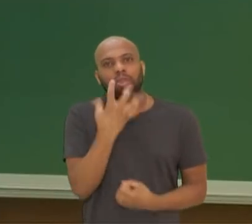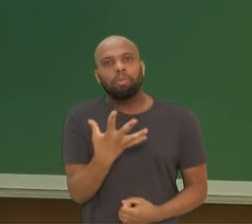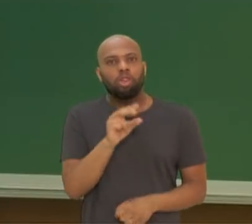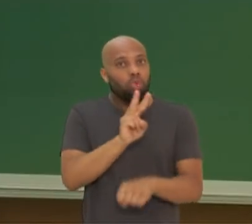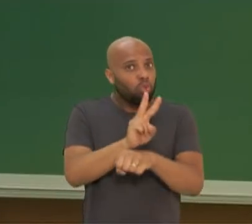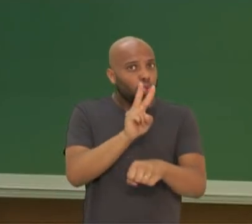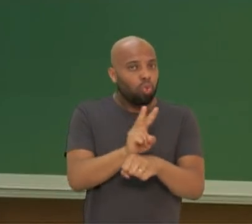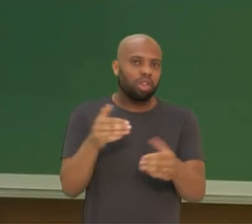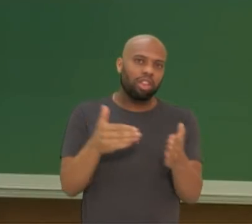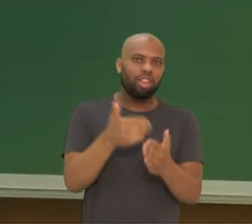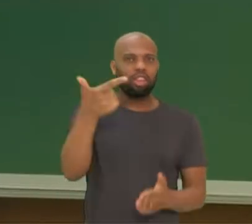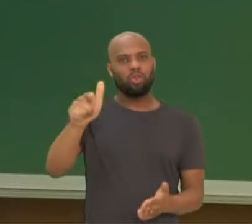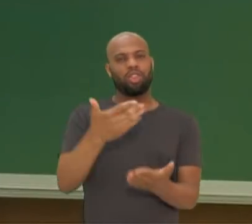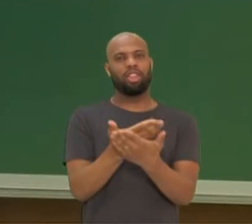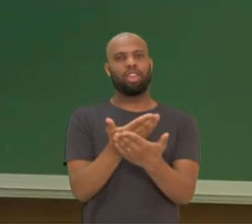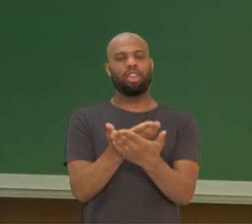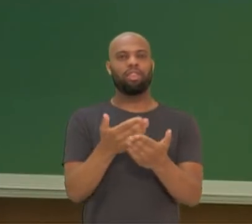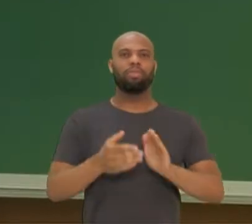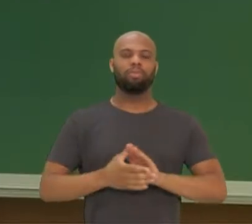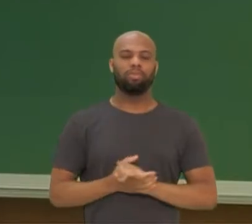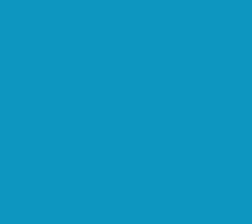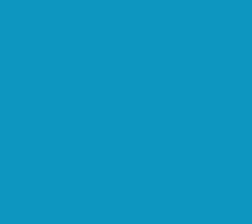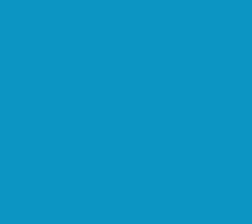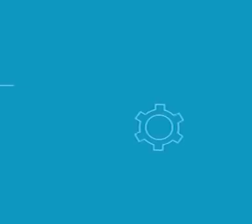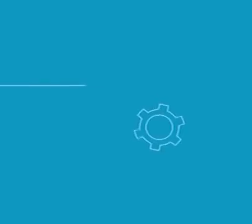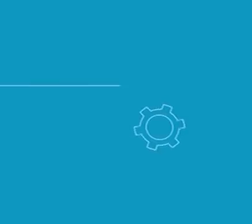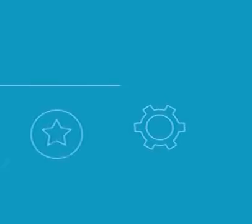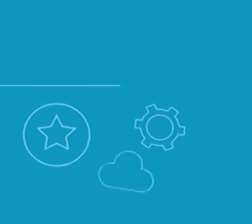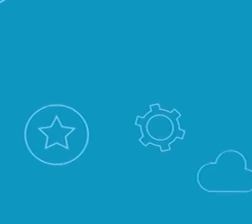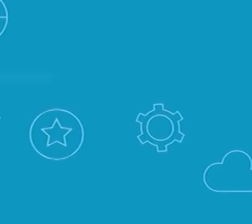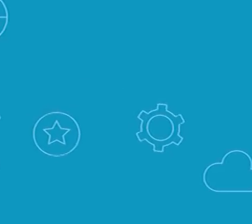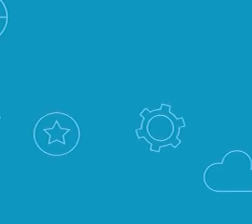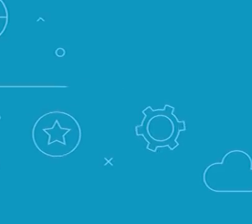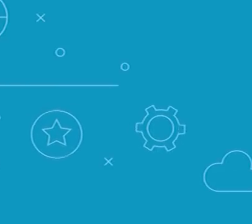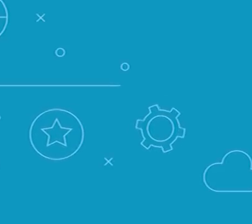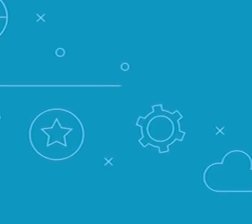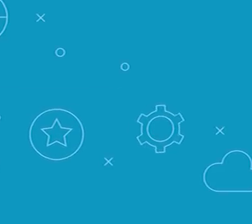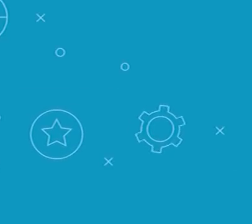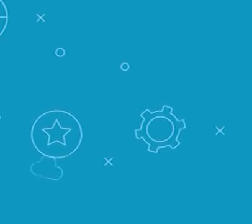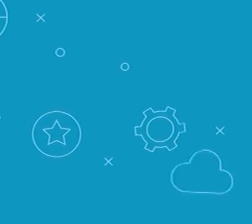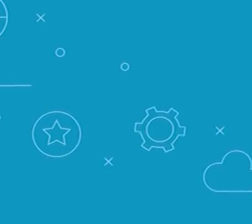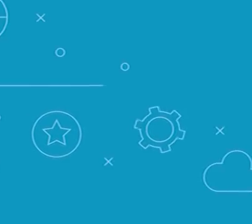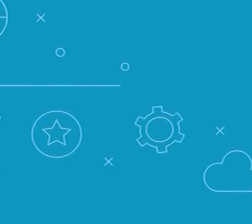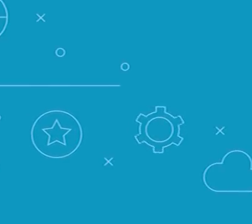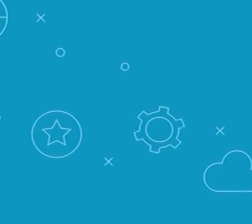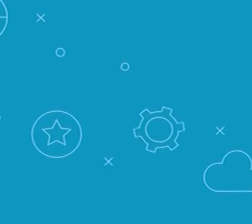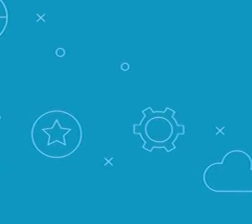cuidem. Até a próxima!